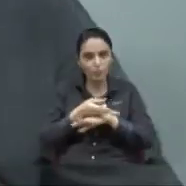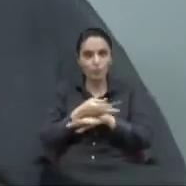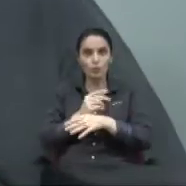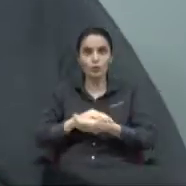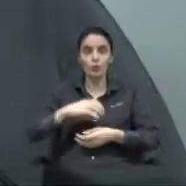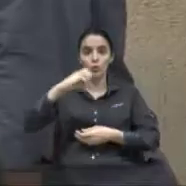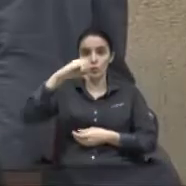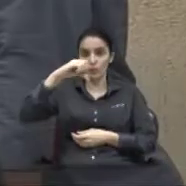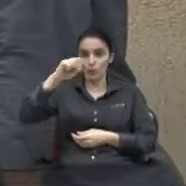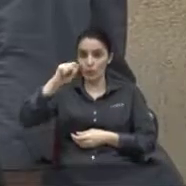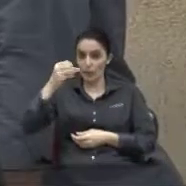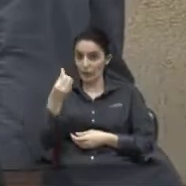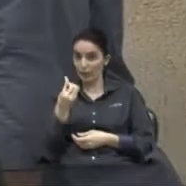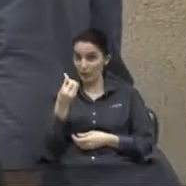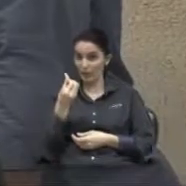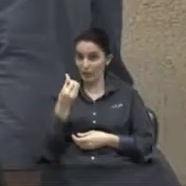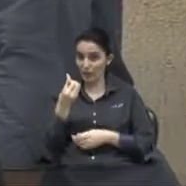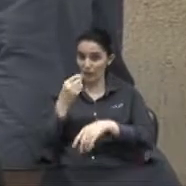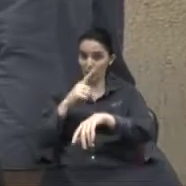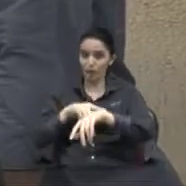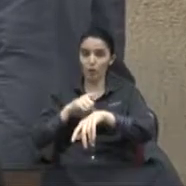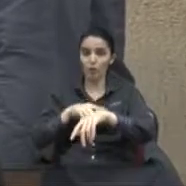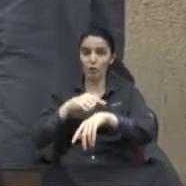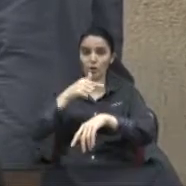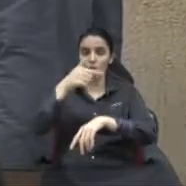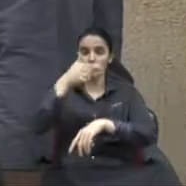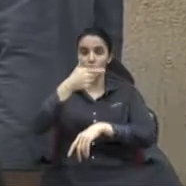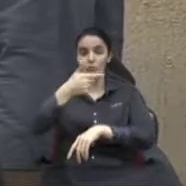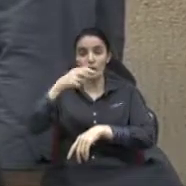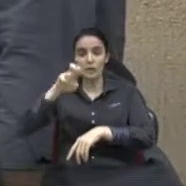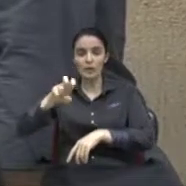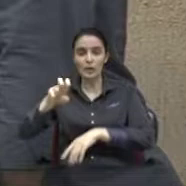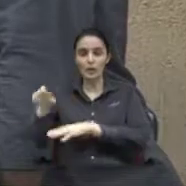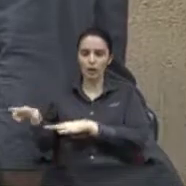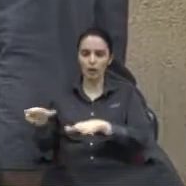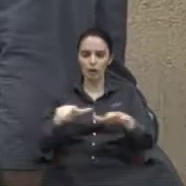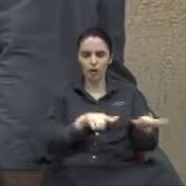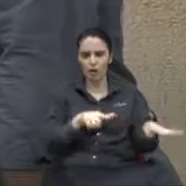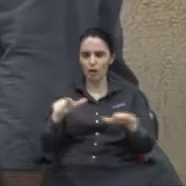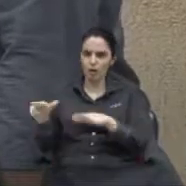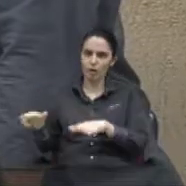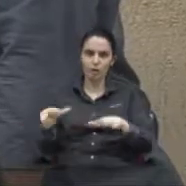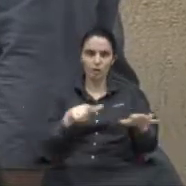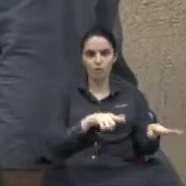986 horas 25 semanas que batalham se dedicou